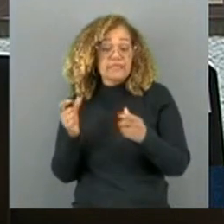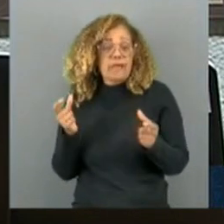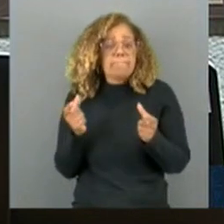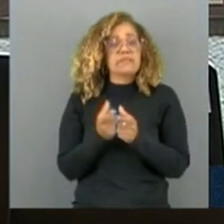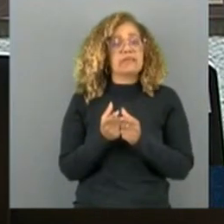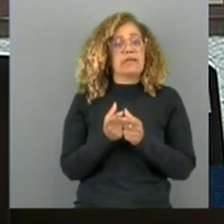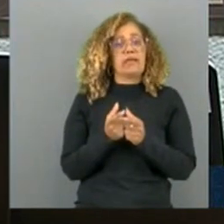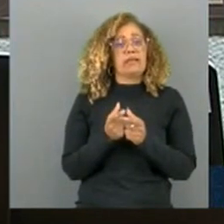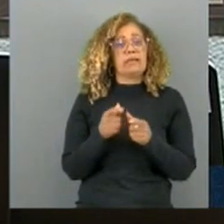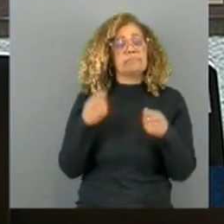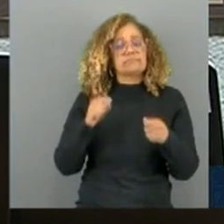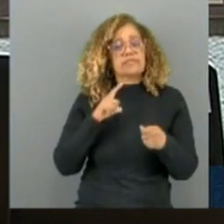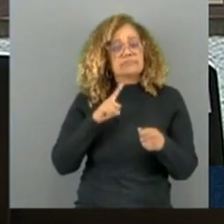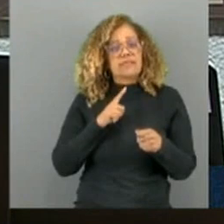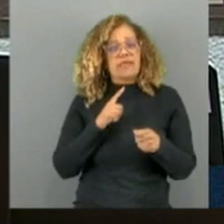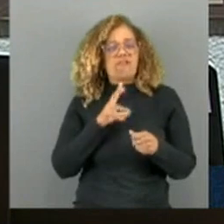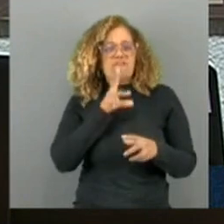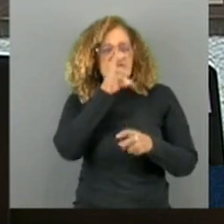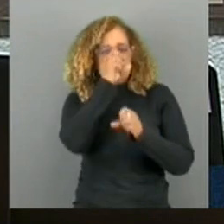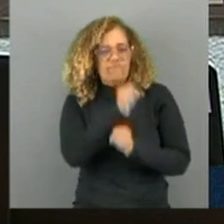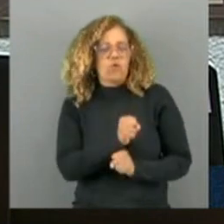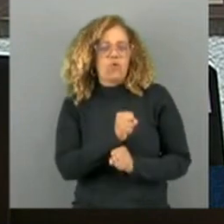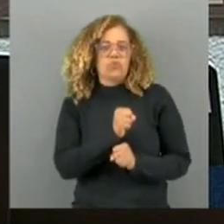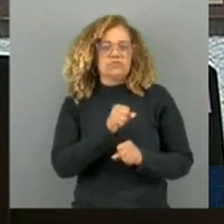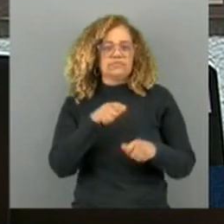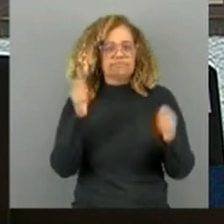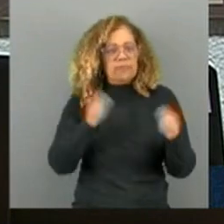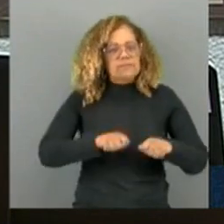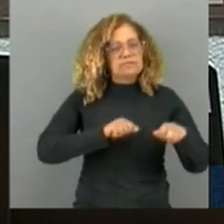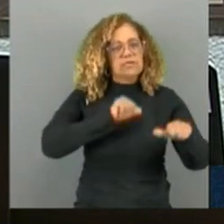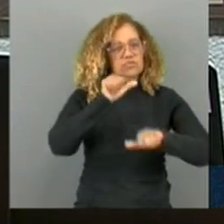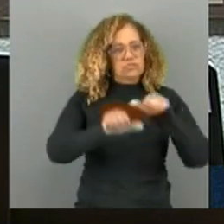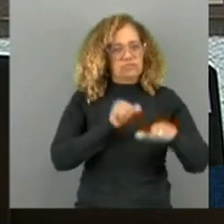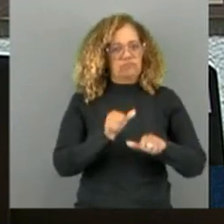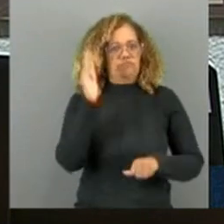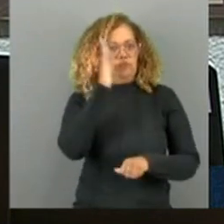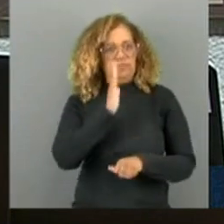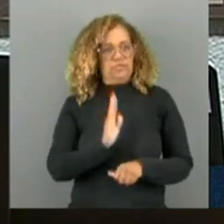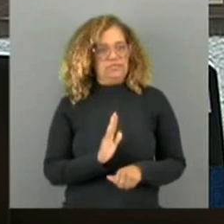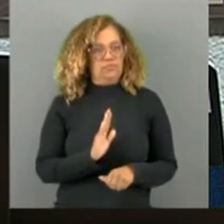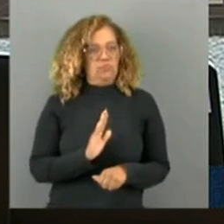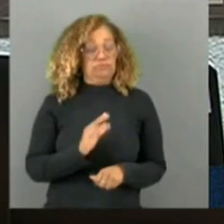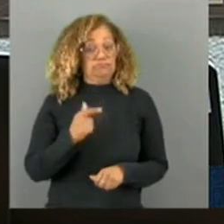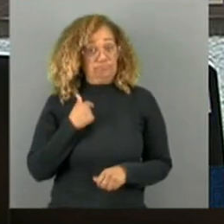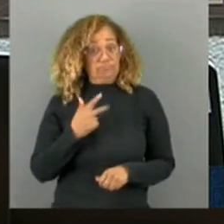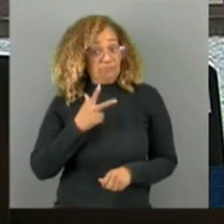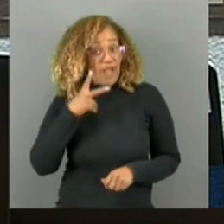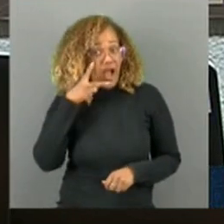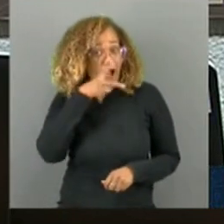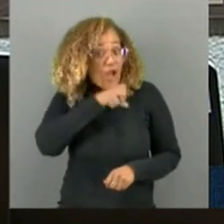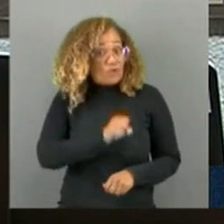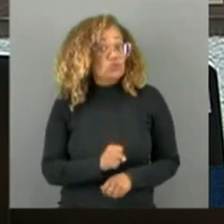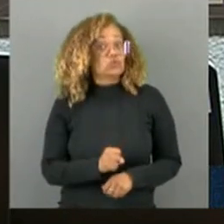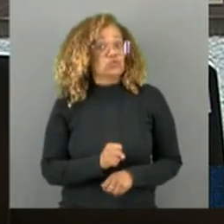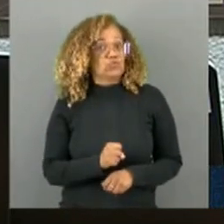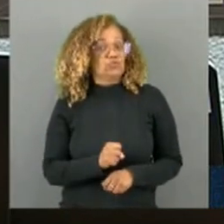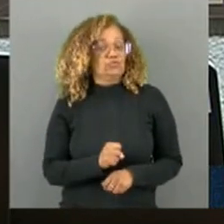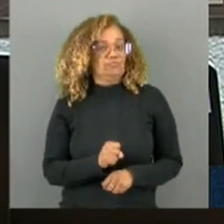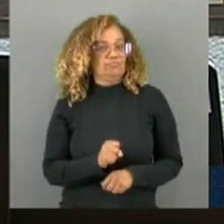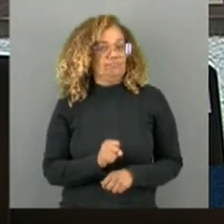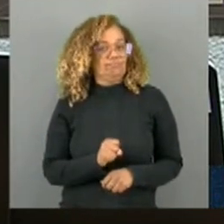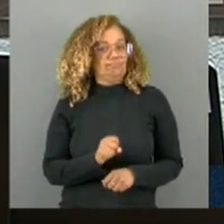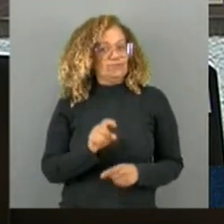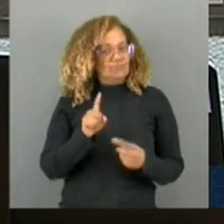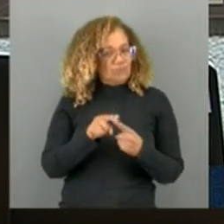muito mais agilidade, um potencial muito grande de desenvolver muita coisa no Brasil. E eu acho que esse tipo de